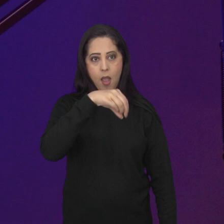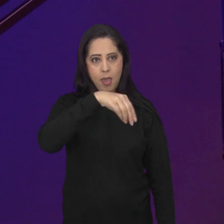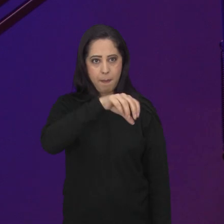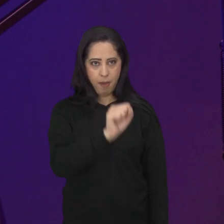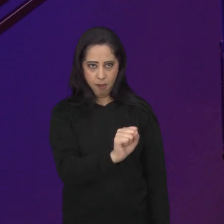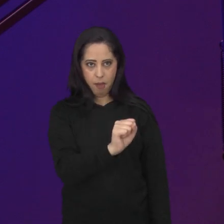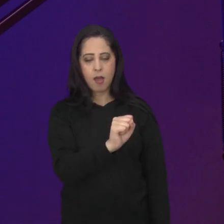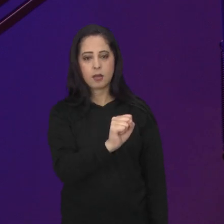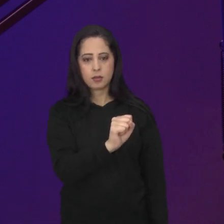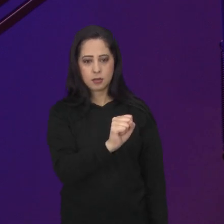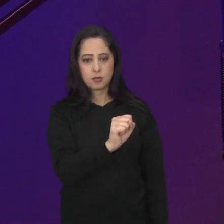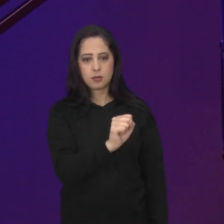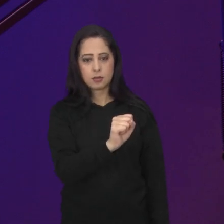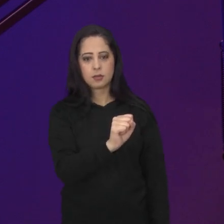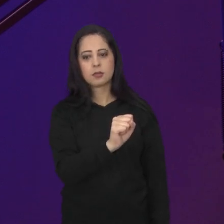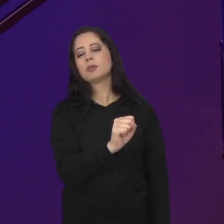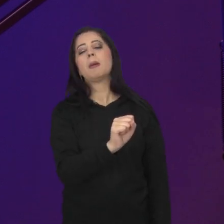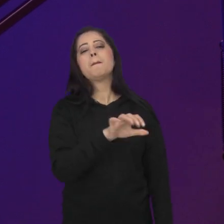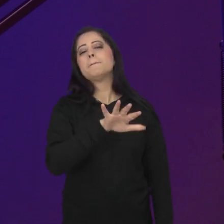OMS que